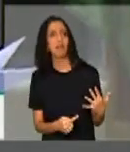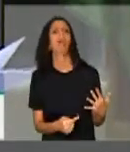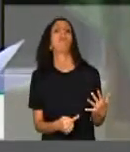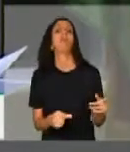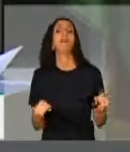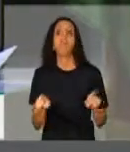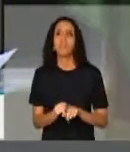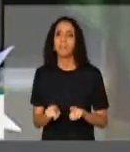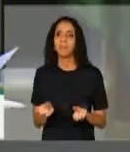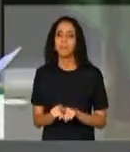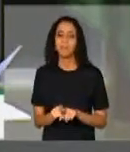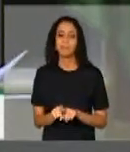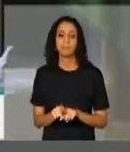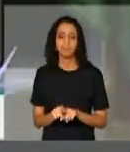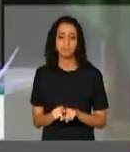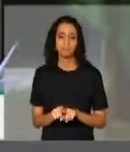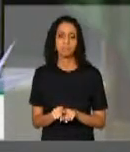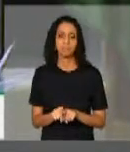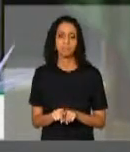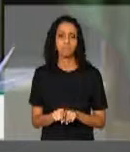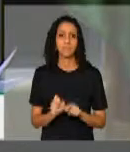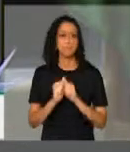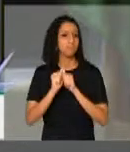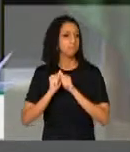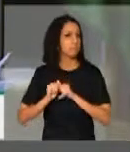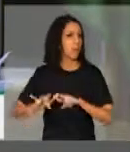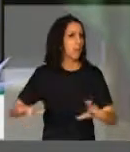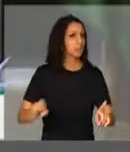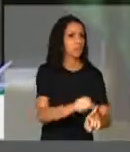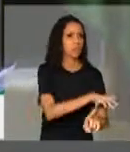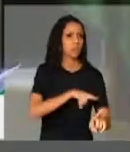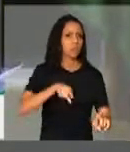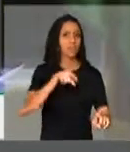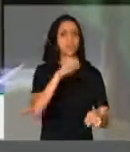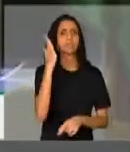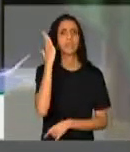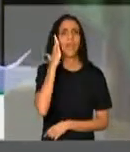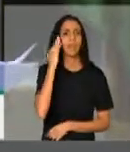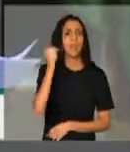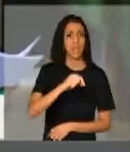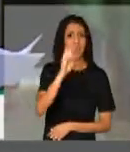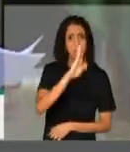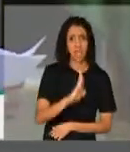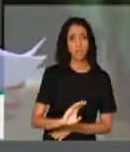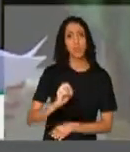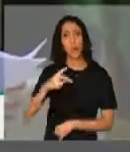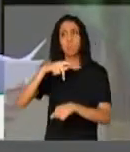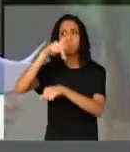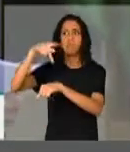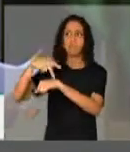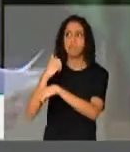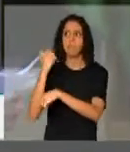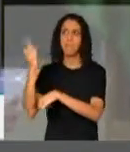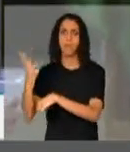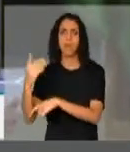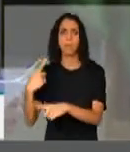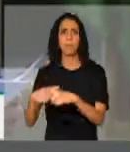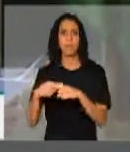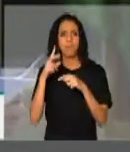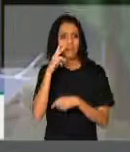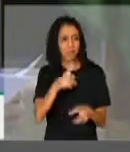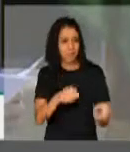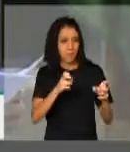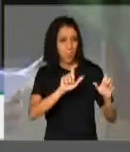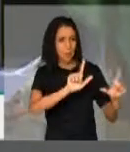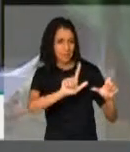o menino há mais diversos campos camadas da sociedade no brasil no estrangeiro com as comoventes de imagem da tragédia de